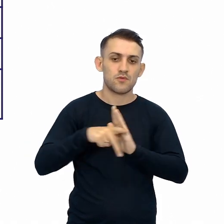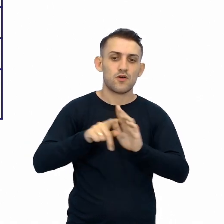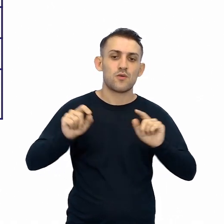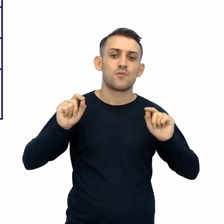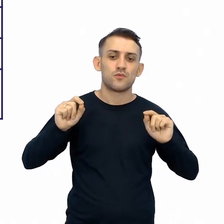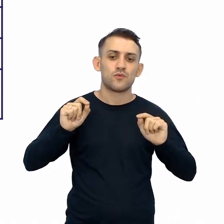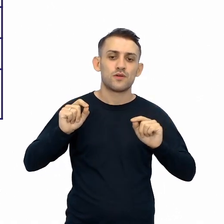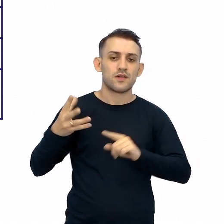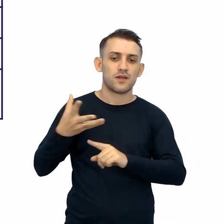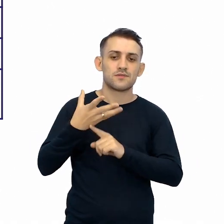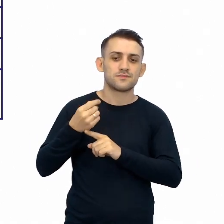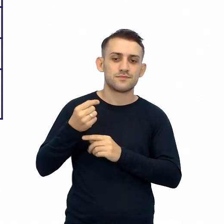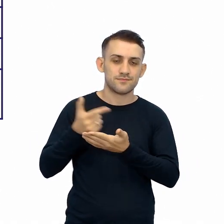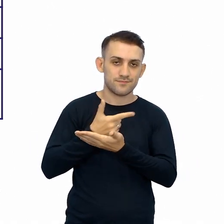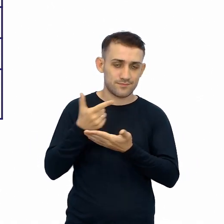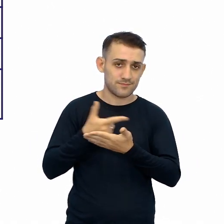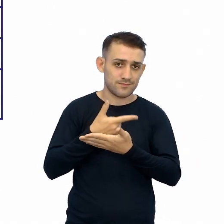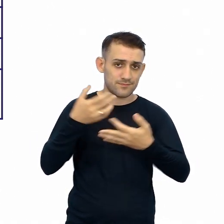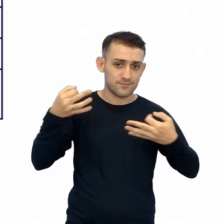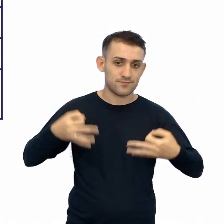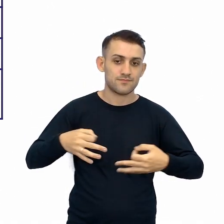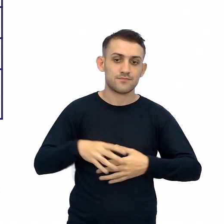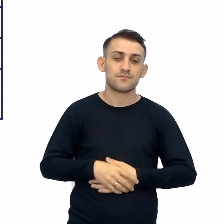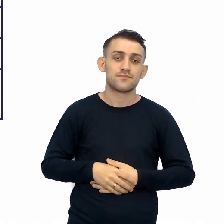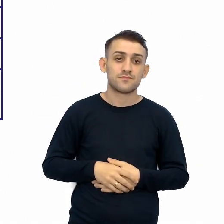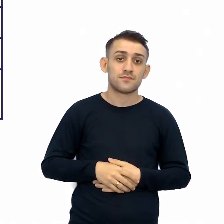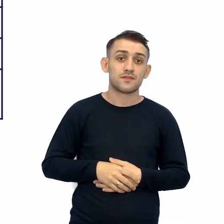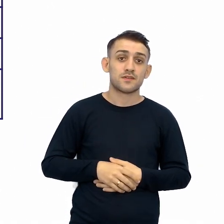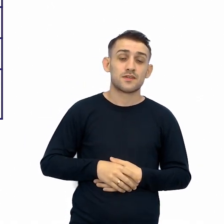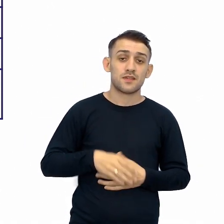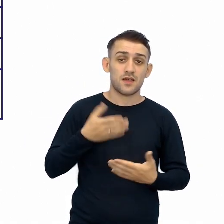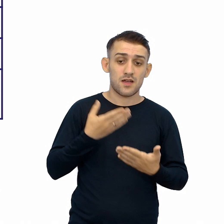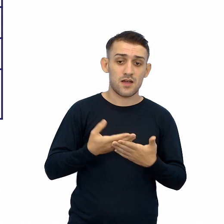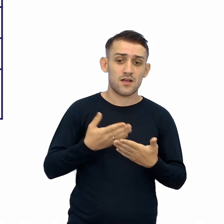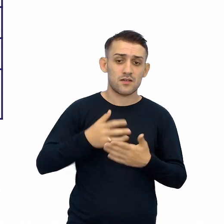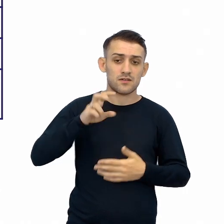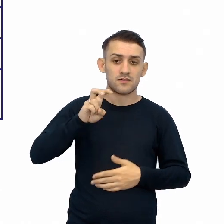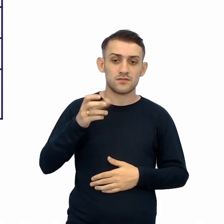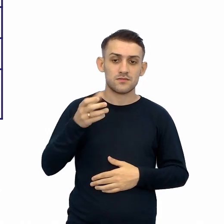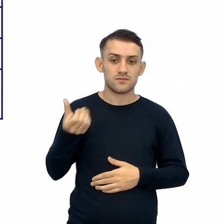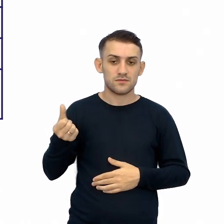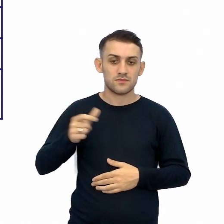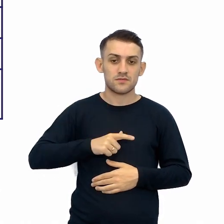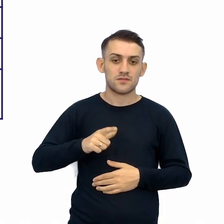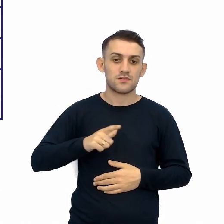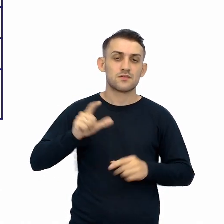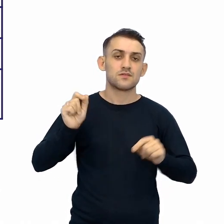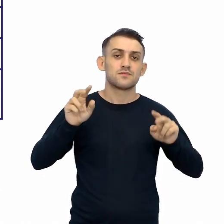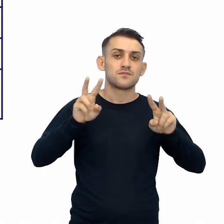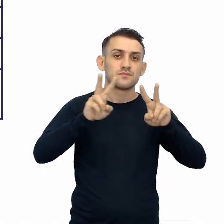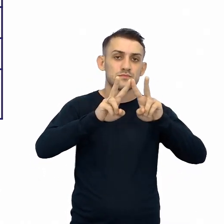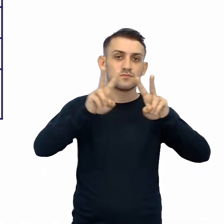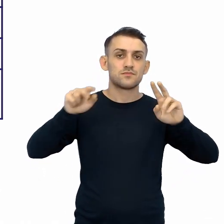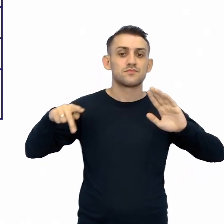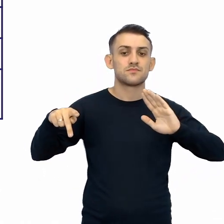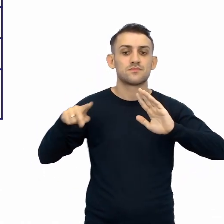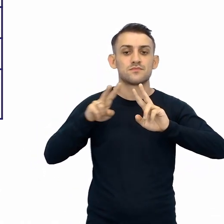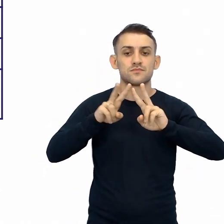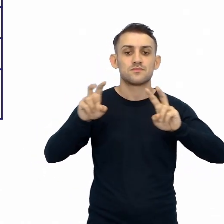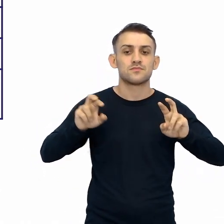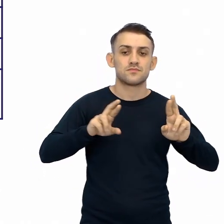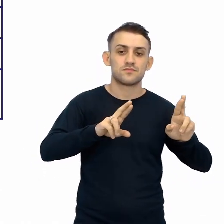campo artístico-literário. Ainda nas aulas 5 e 6, haverá uma tematização sobre